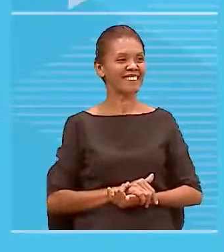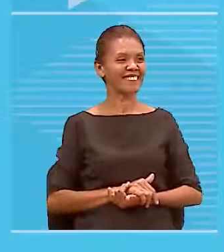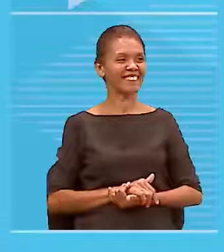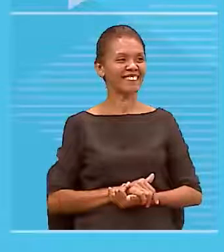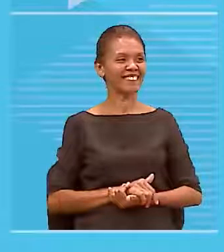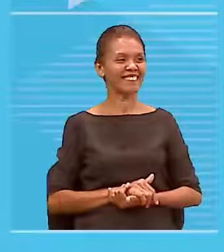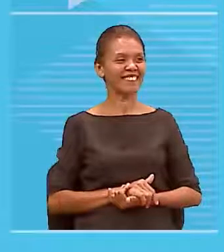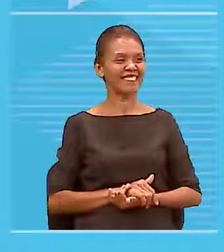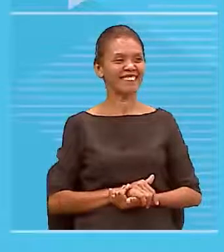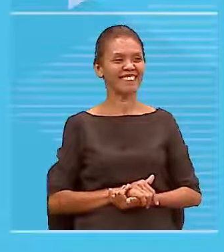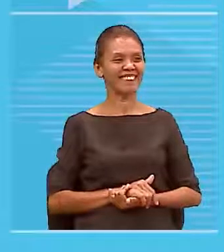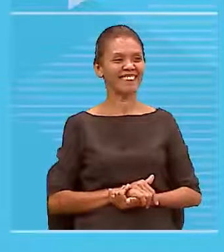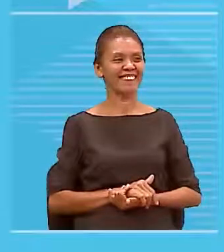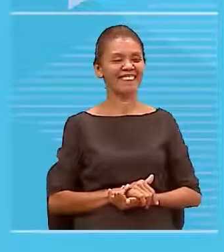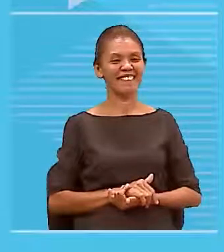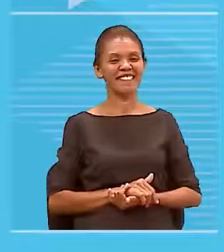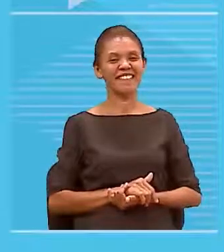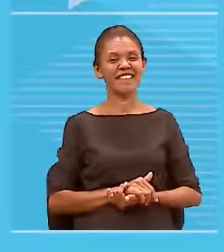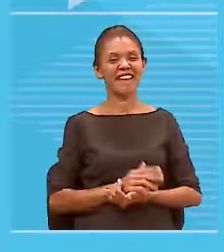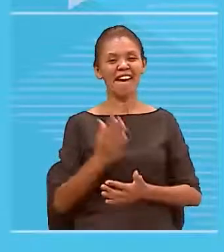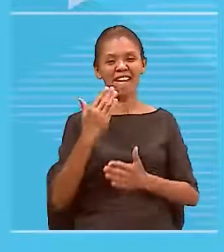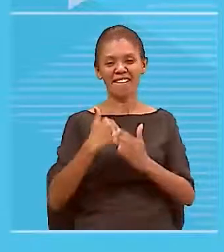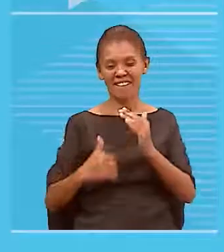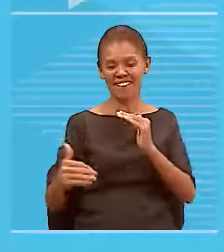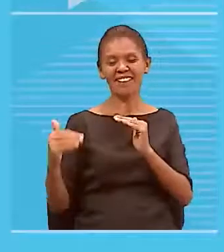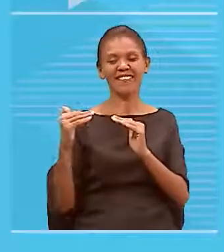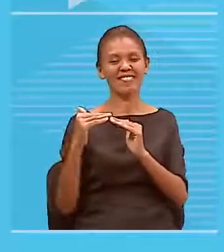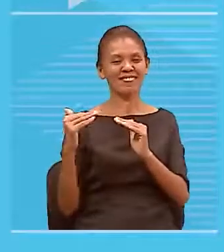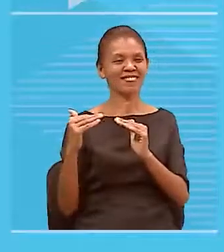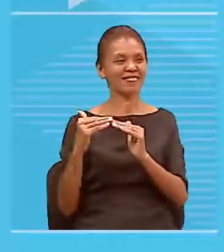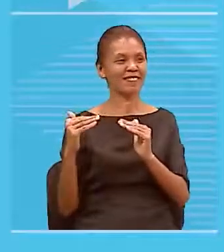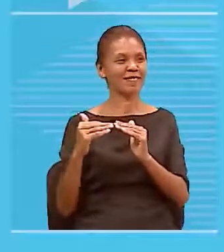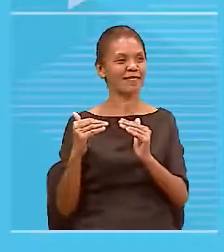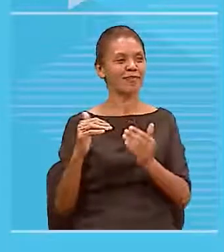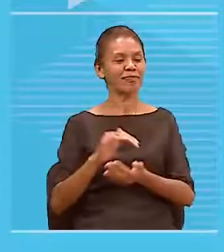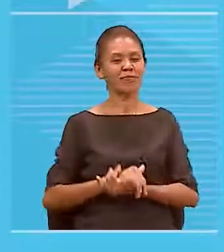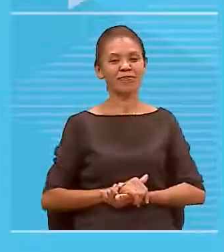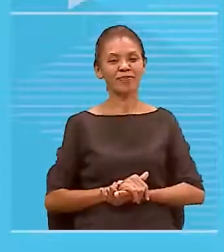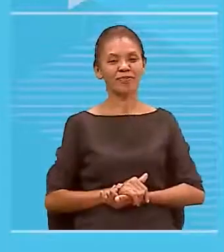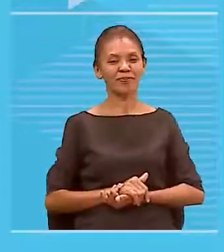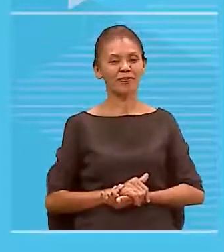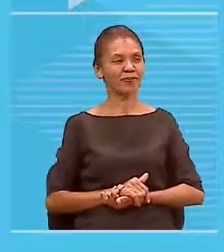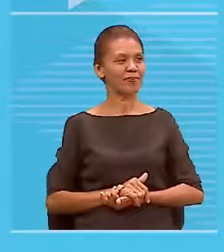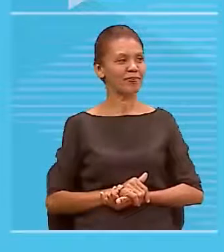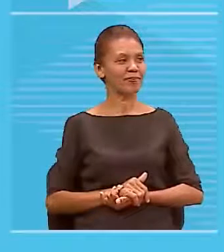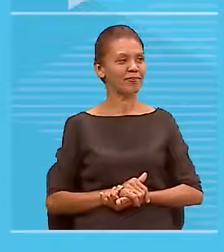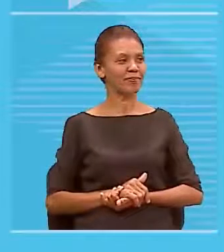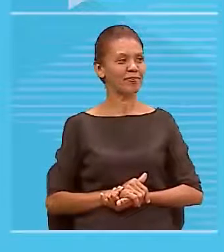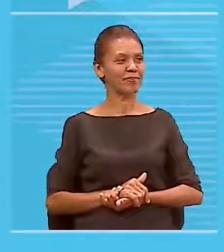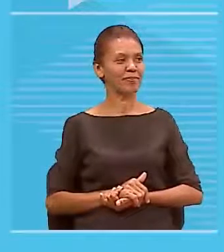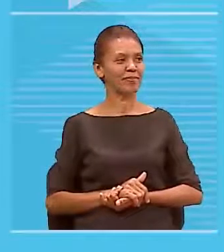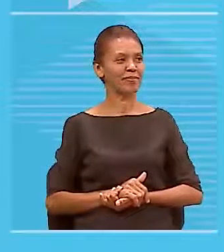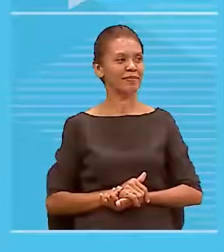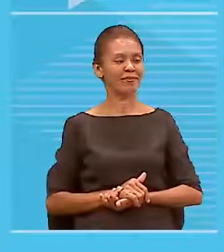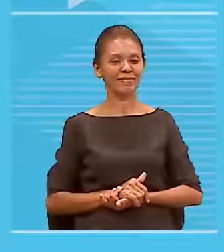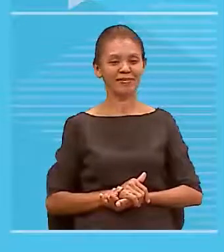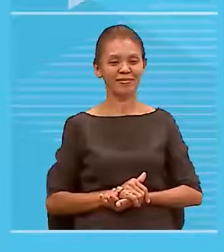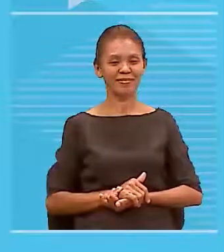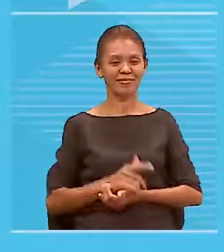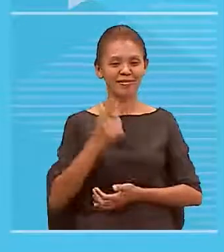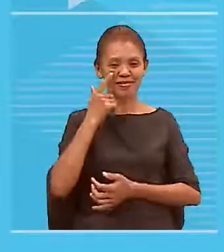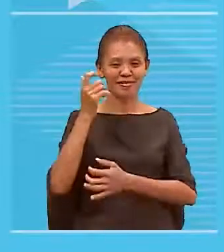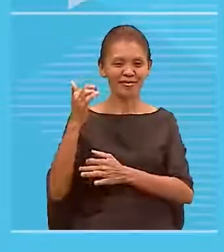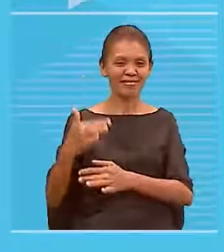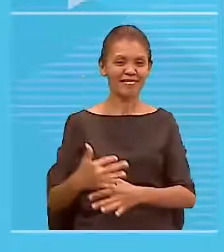indiscutivelmente Lindo Raquelzinha vamos para a próxima questão E aí Ravena